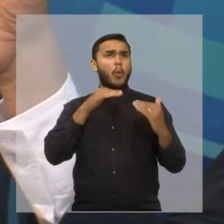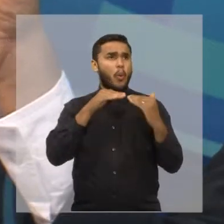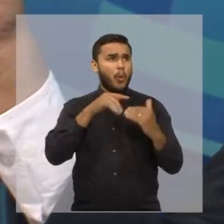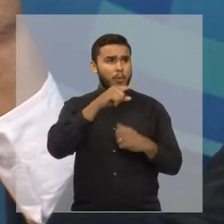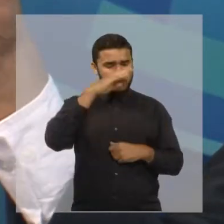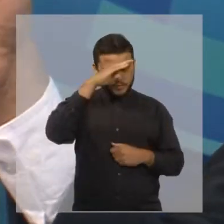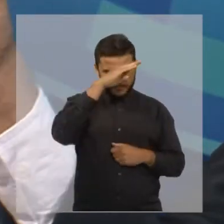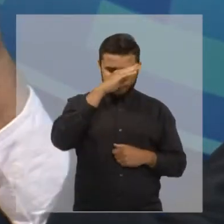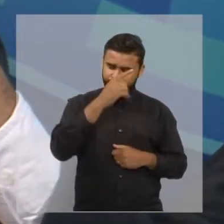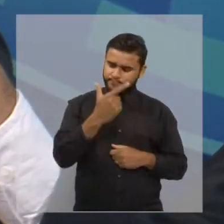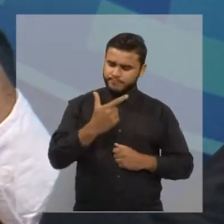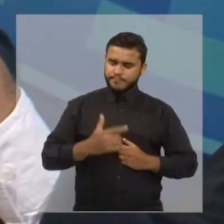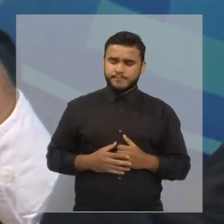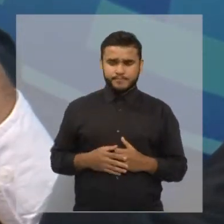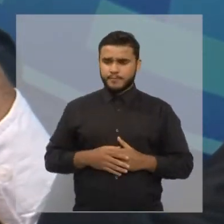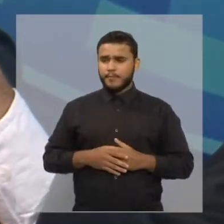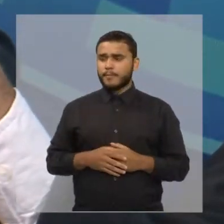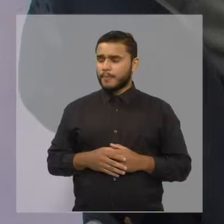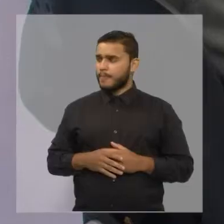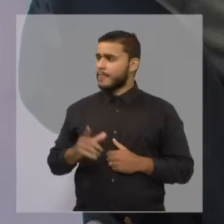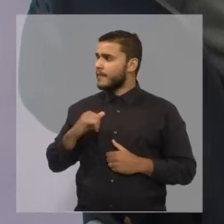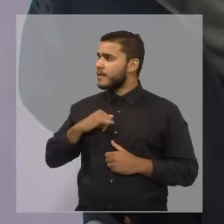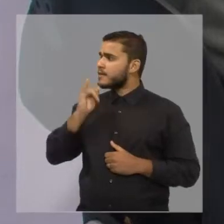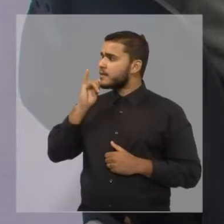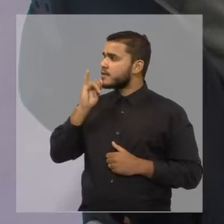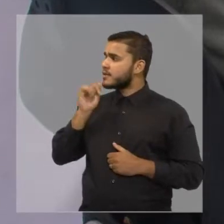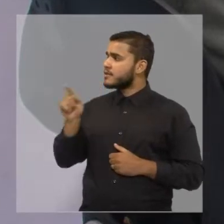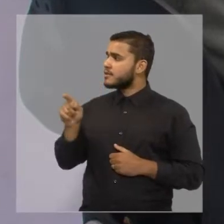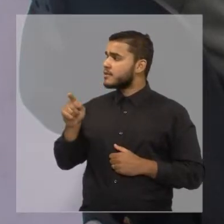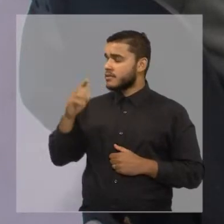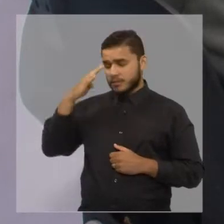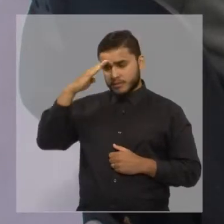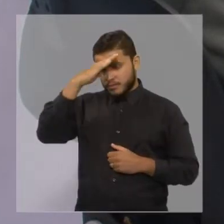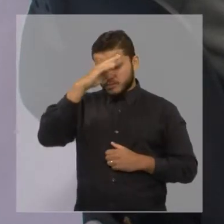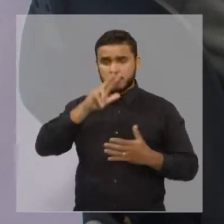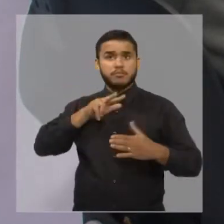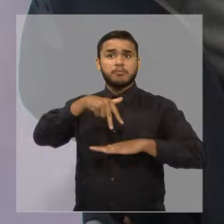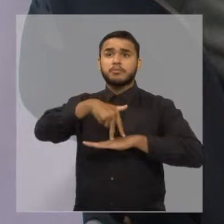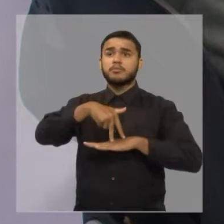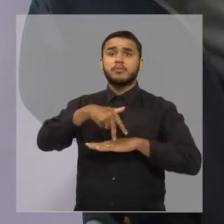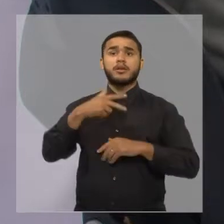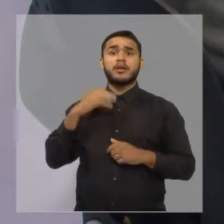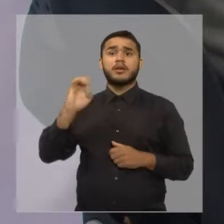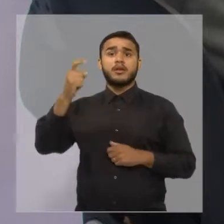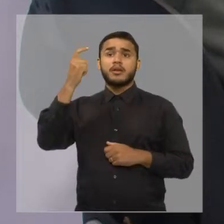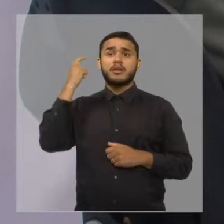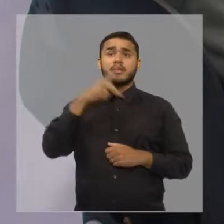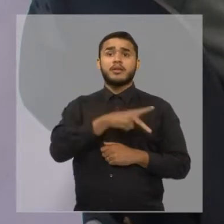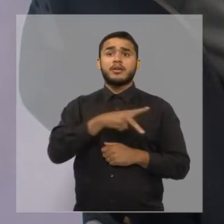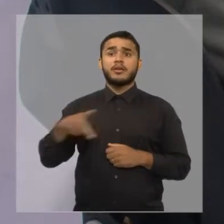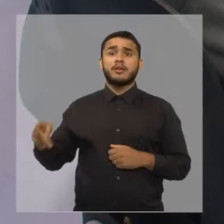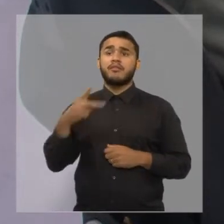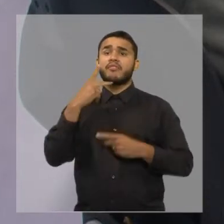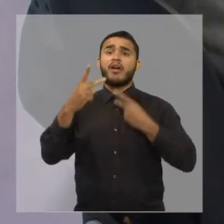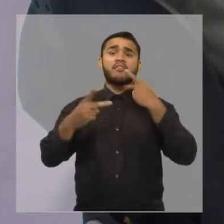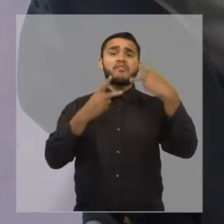fato da reeleição. O que acontece é que o presidente está no palanque, como os presidentes anteriores estiveram. Isso é fala de